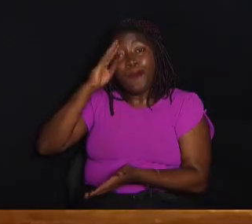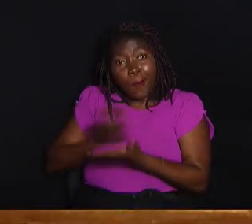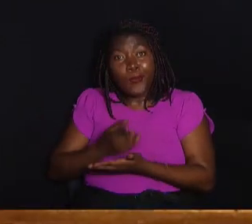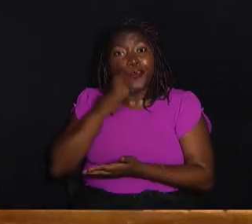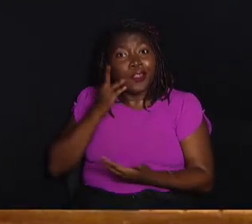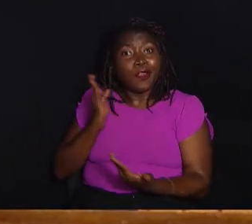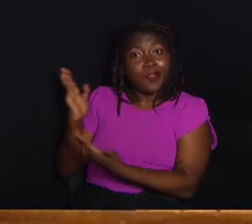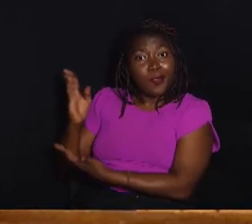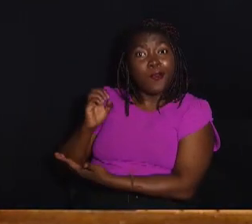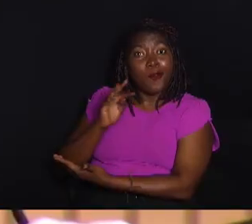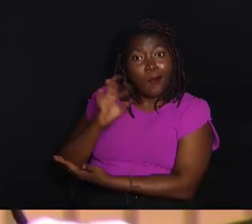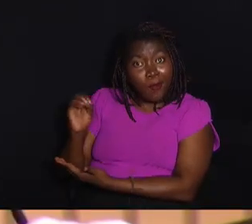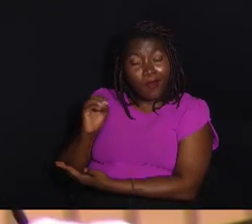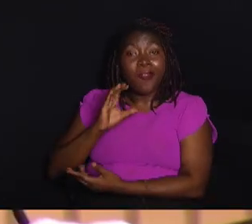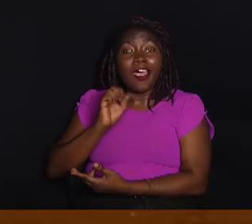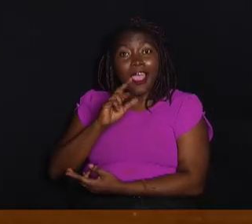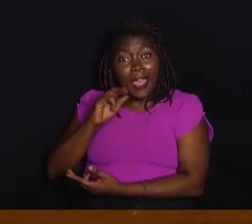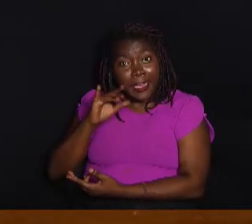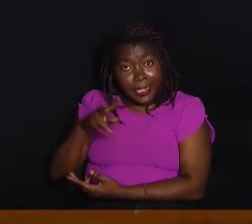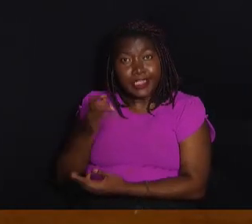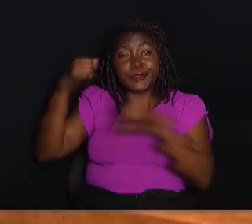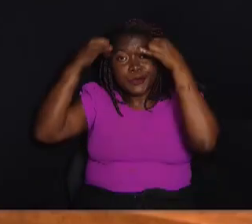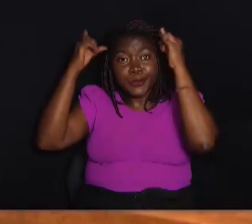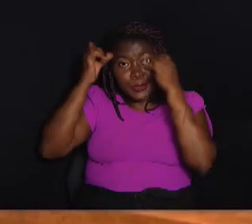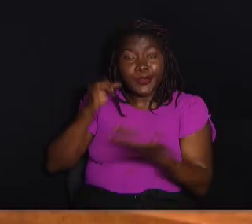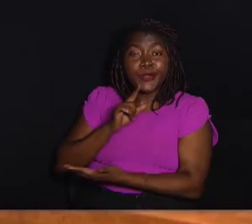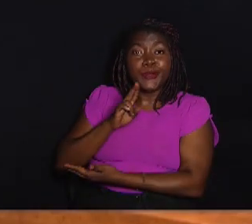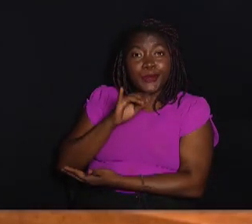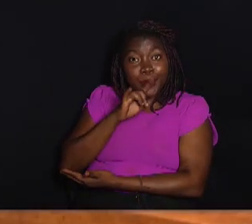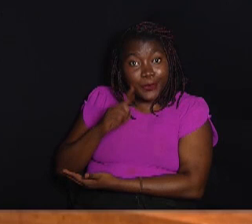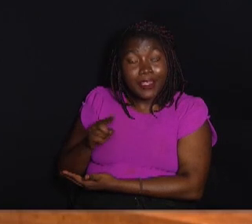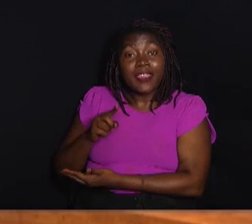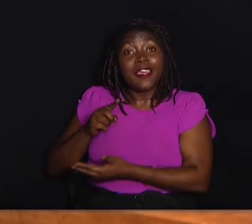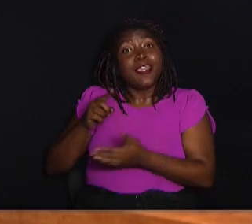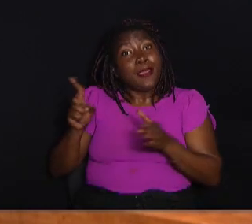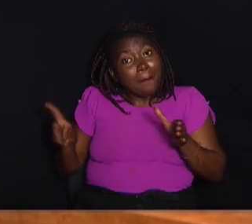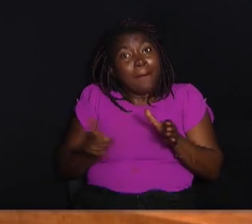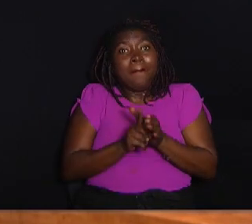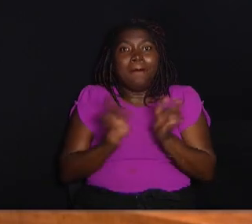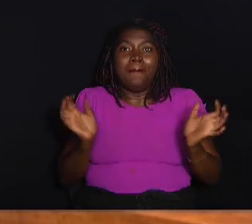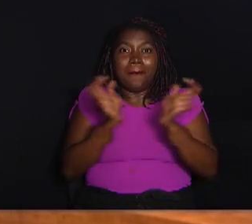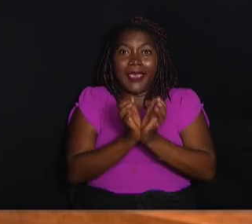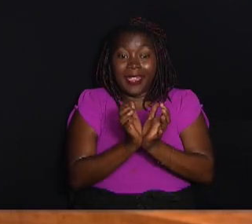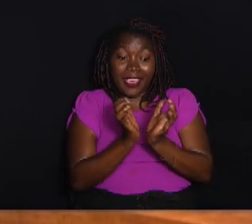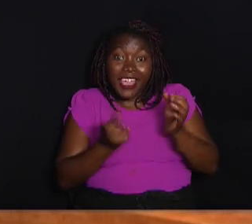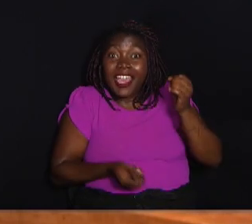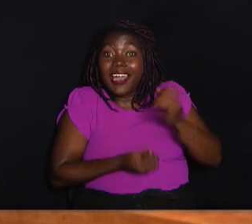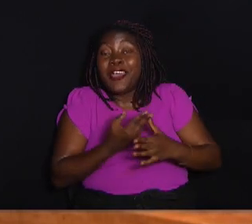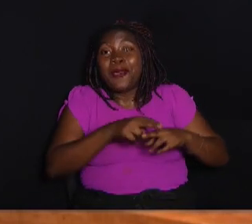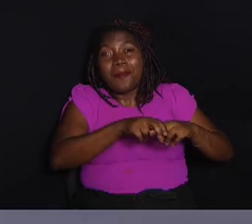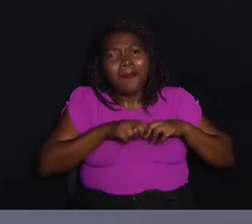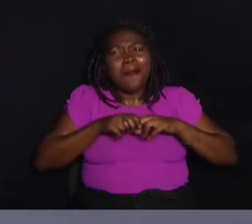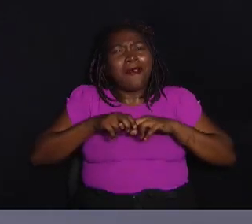Alejandro Camil Paulo bfalo luí Rossini como membros da comissão o comitê foi criado em função das várias